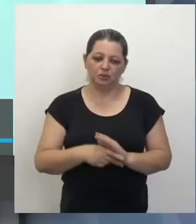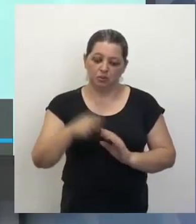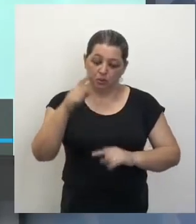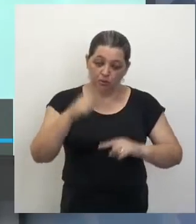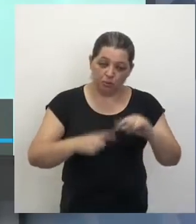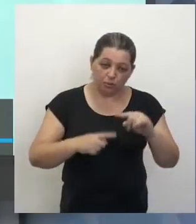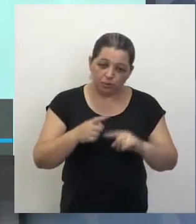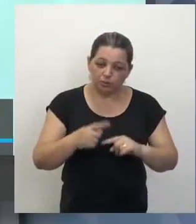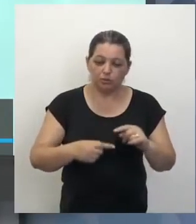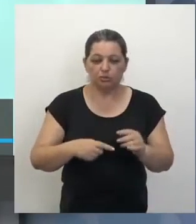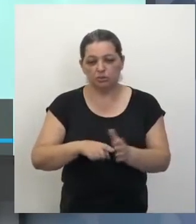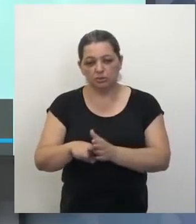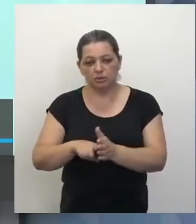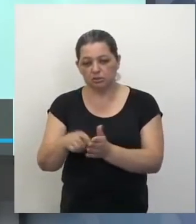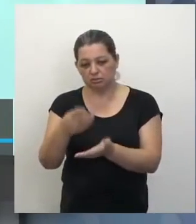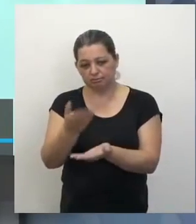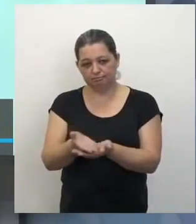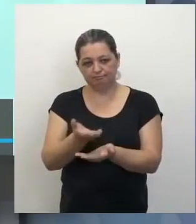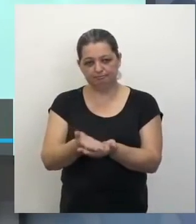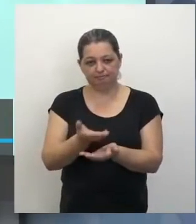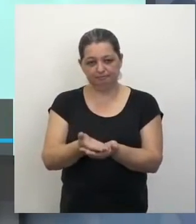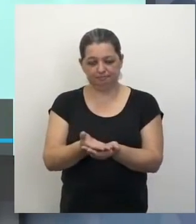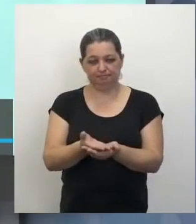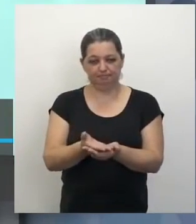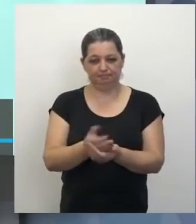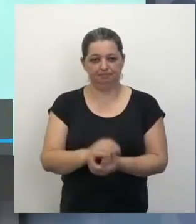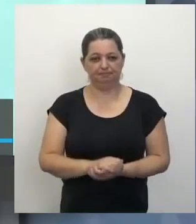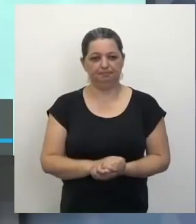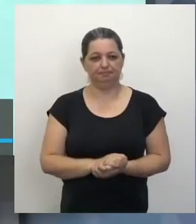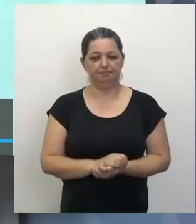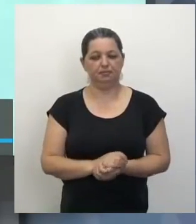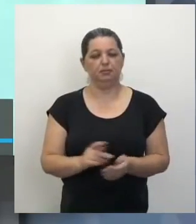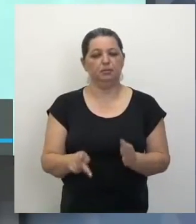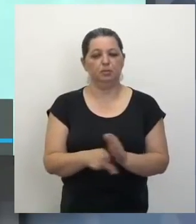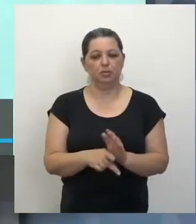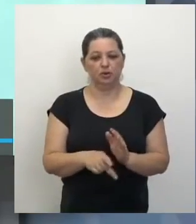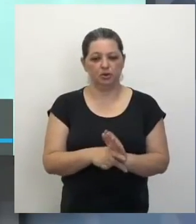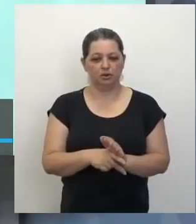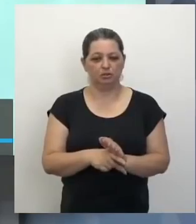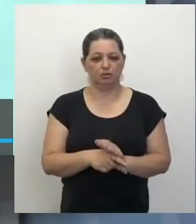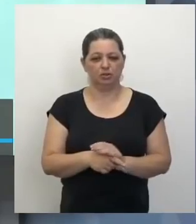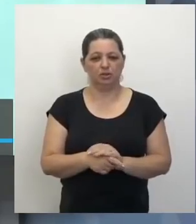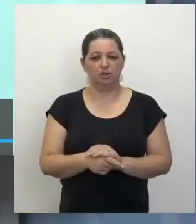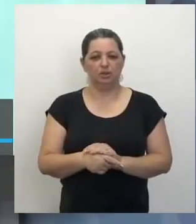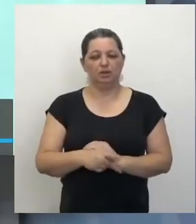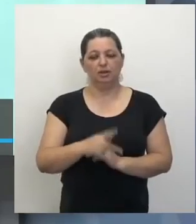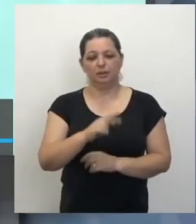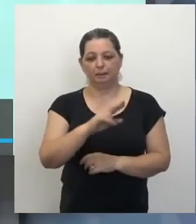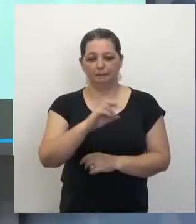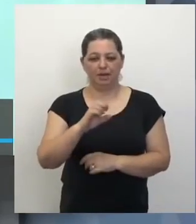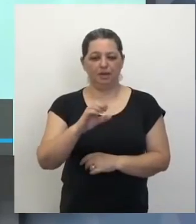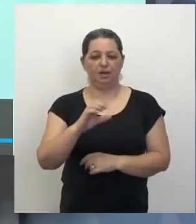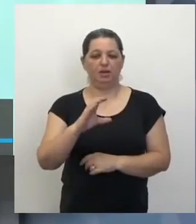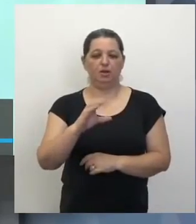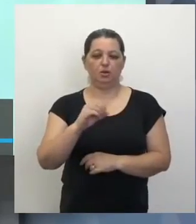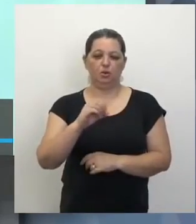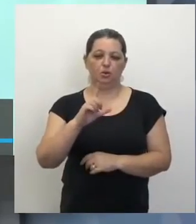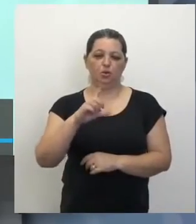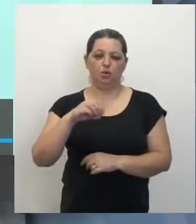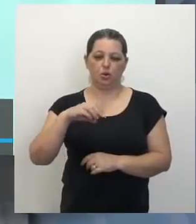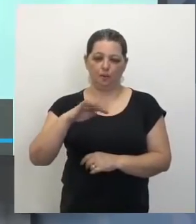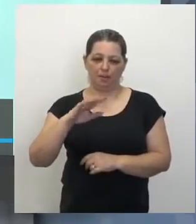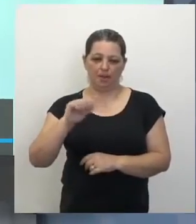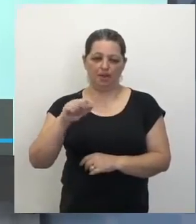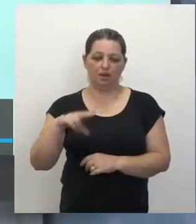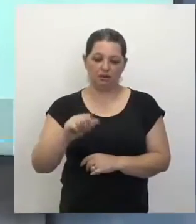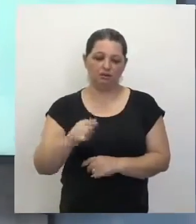para você estudar essa cultura pré-colombiana fantástica que nós estamos estudando aqui hoje,